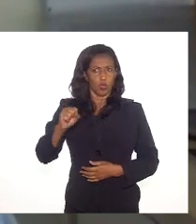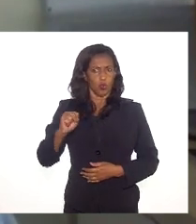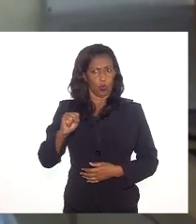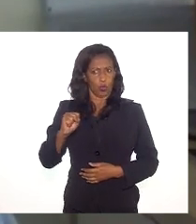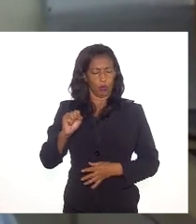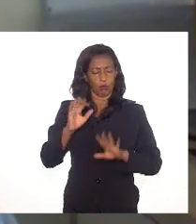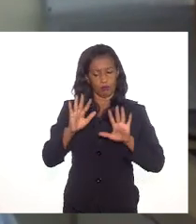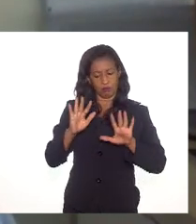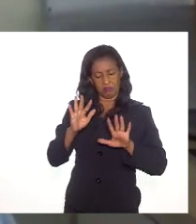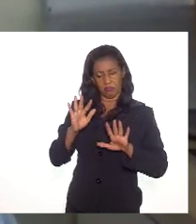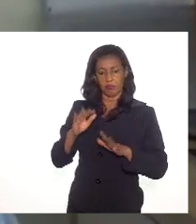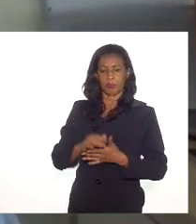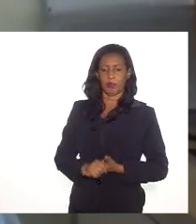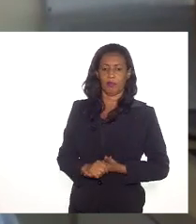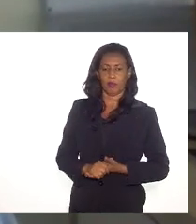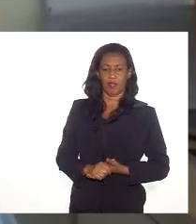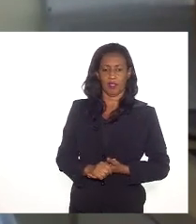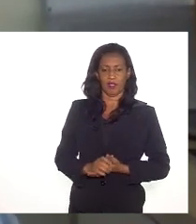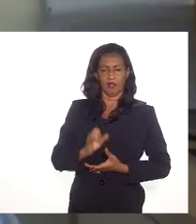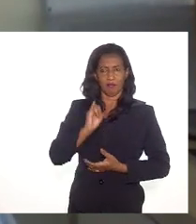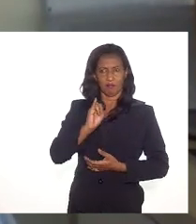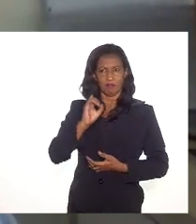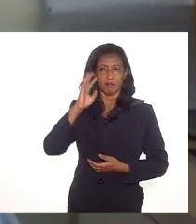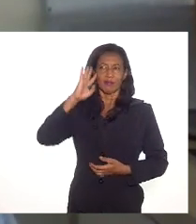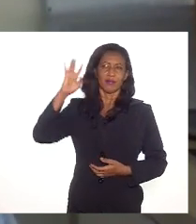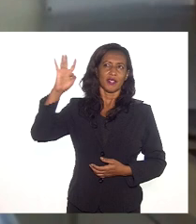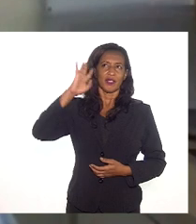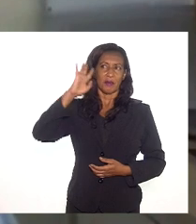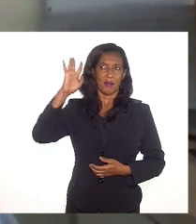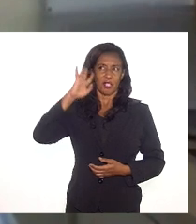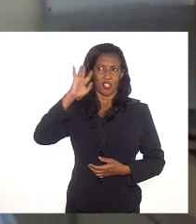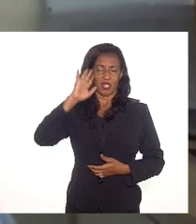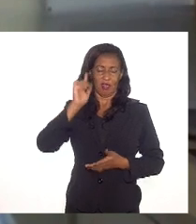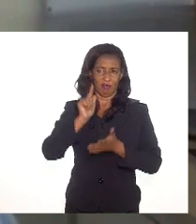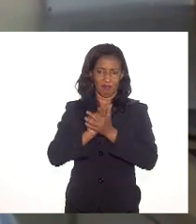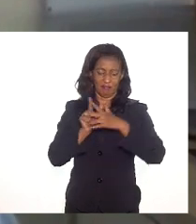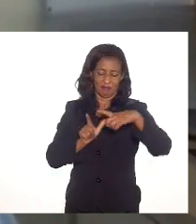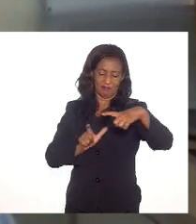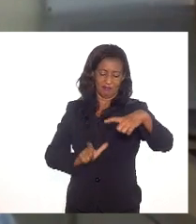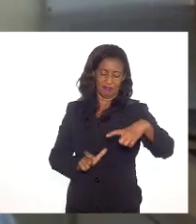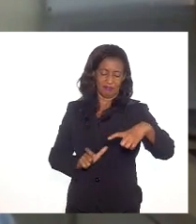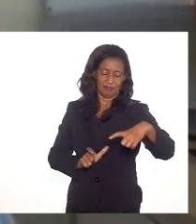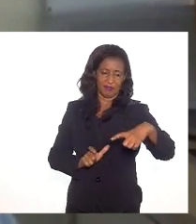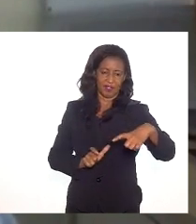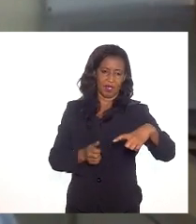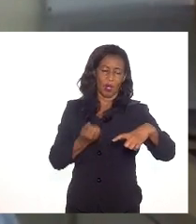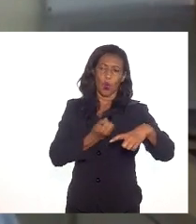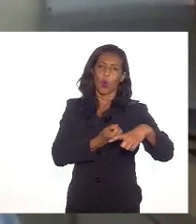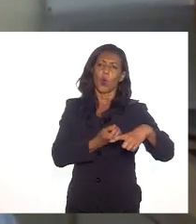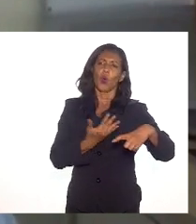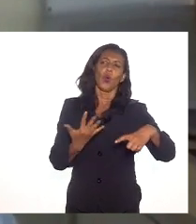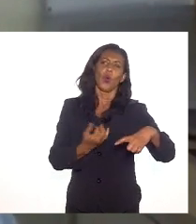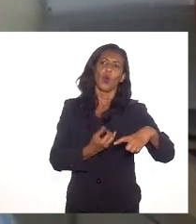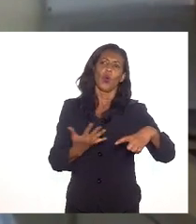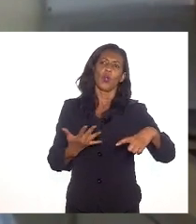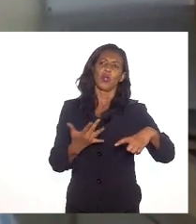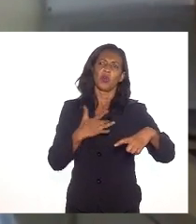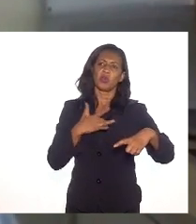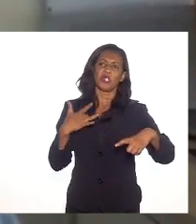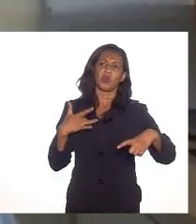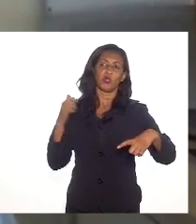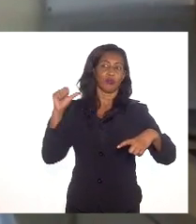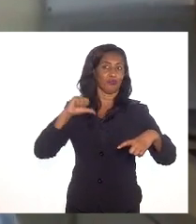só, você imagine num cardápio. Vamos lá, quantas coisas fazem mal à